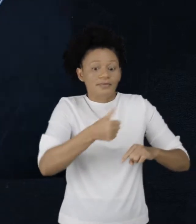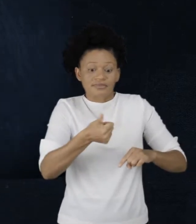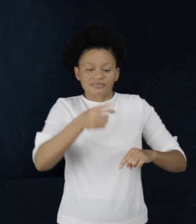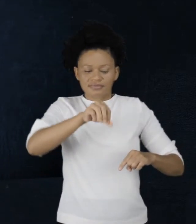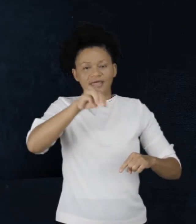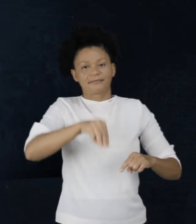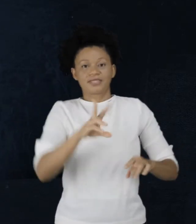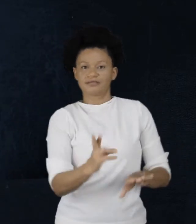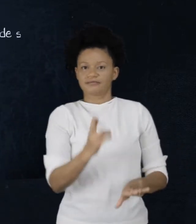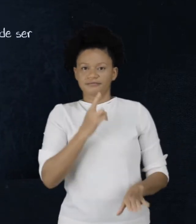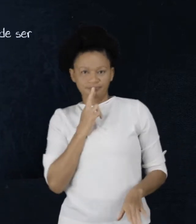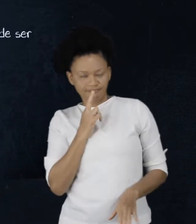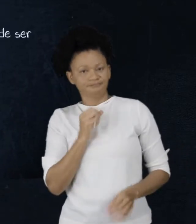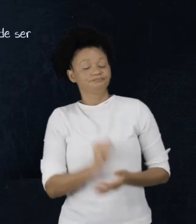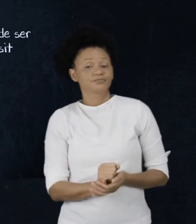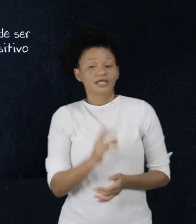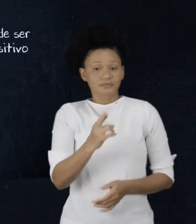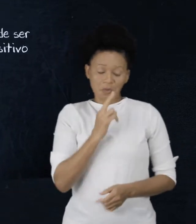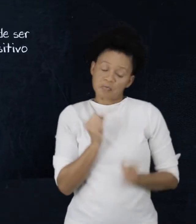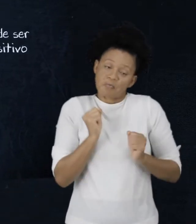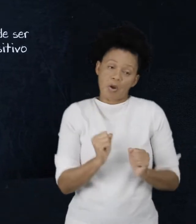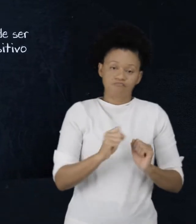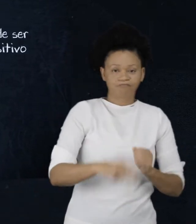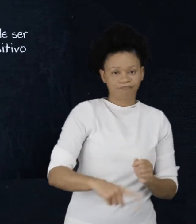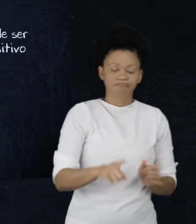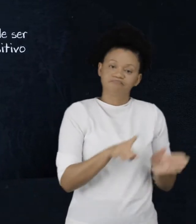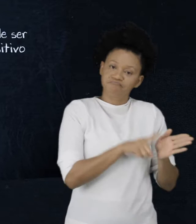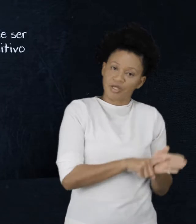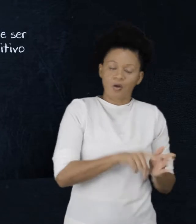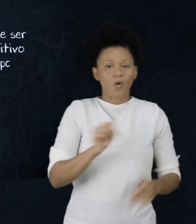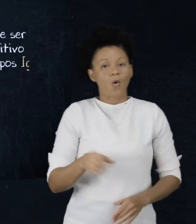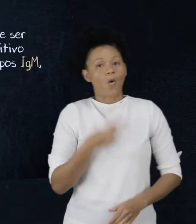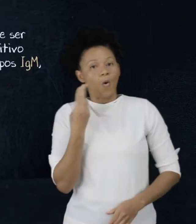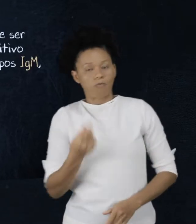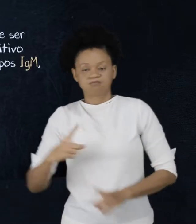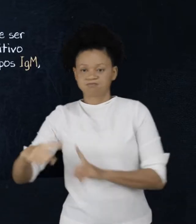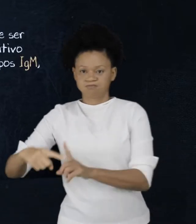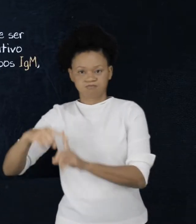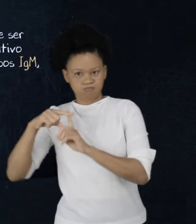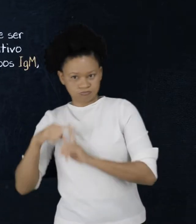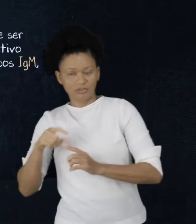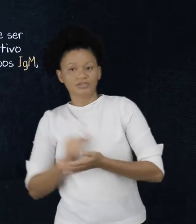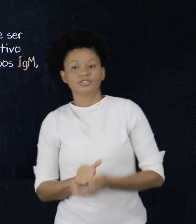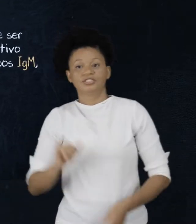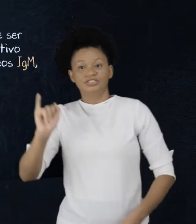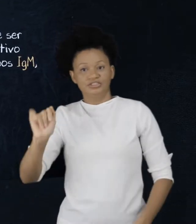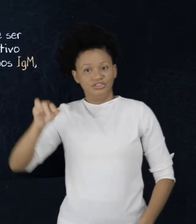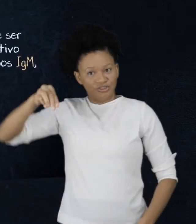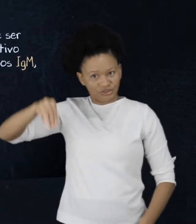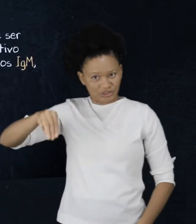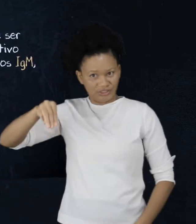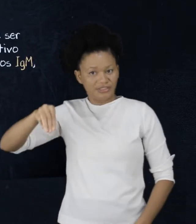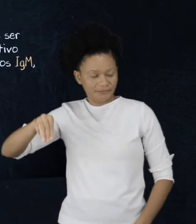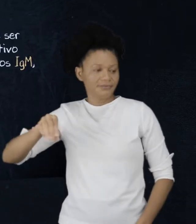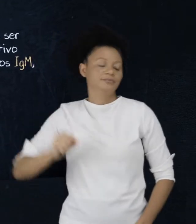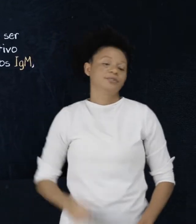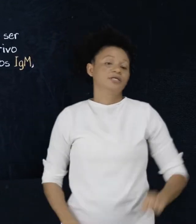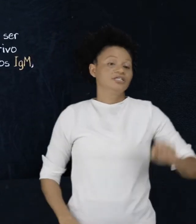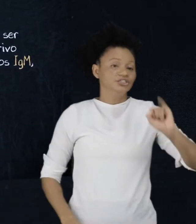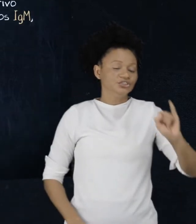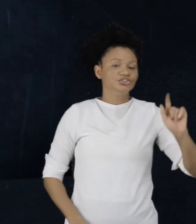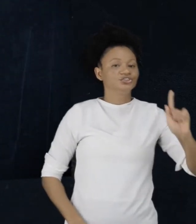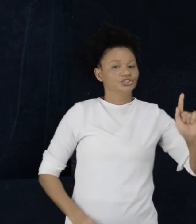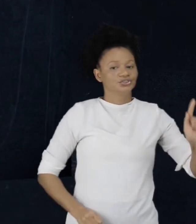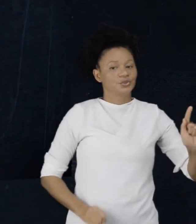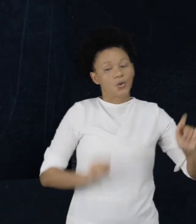O resultado pode ser negativo ou positivo para os anticorpos IgM, IgG ou